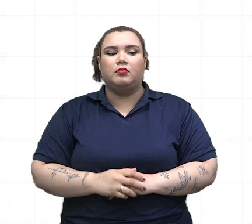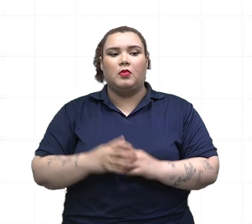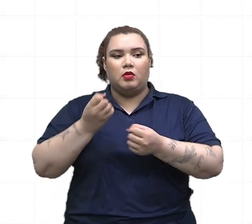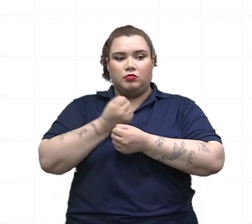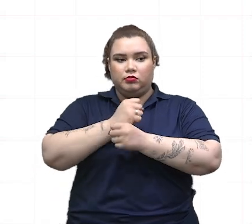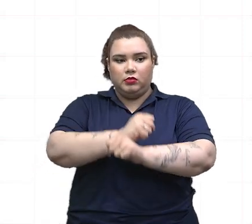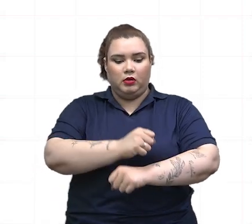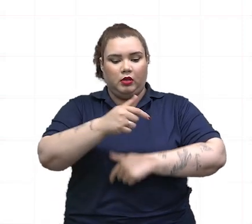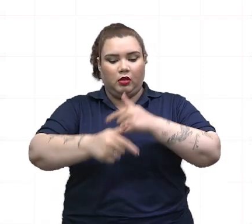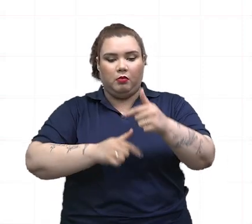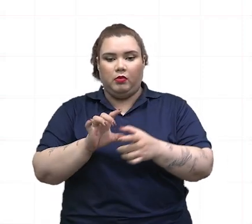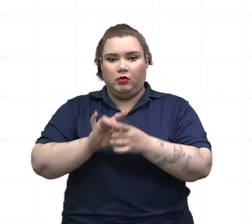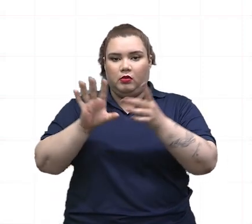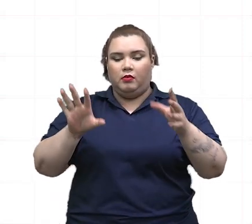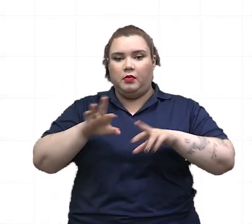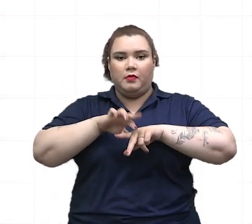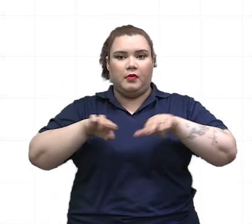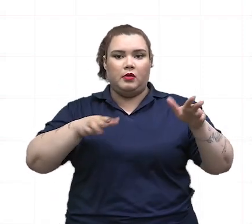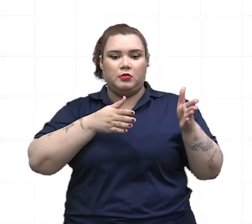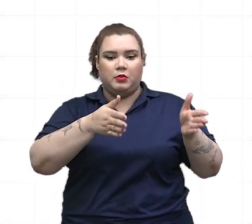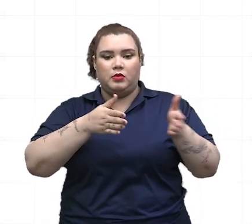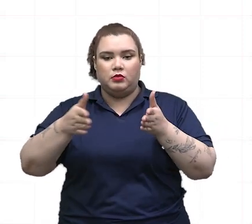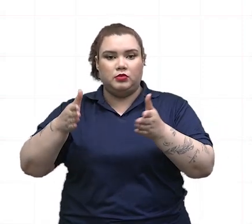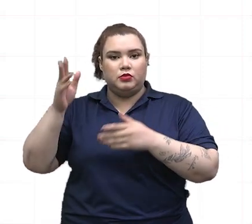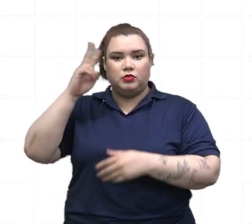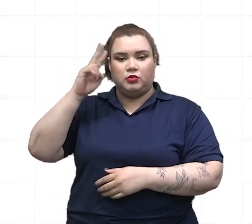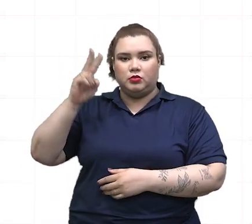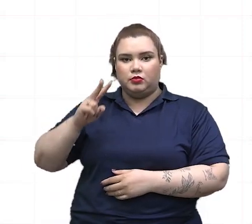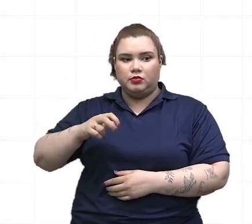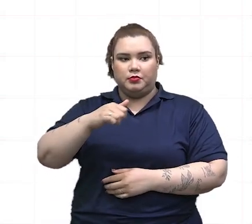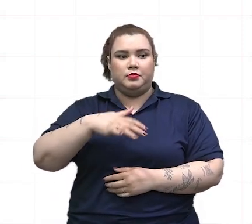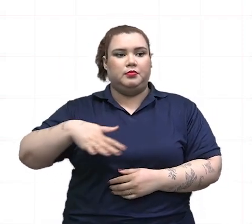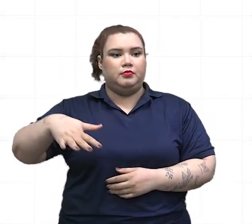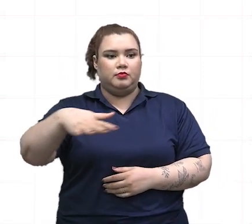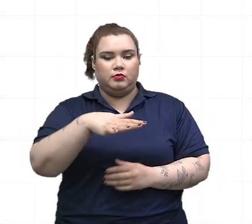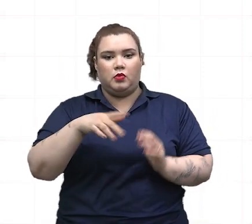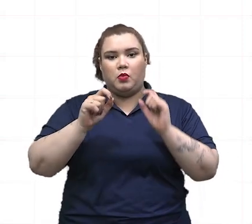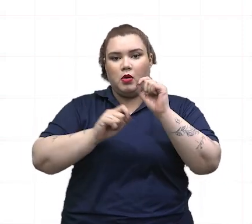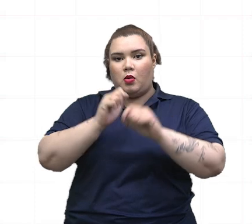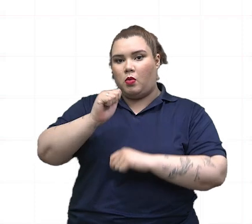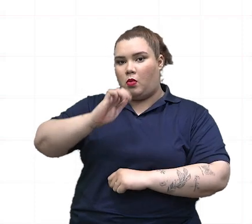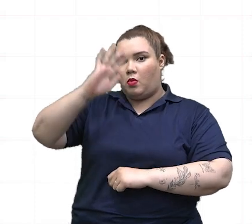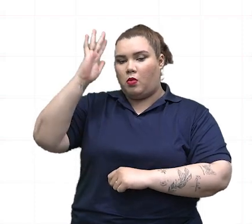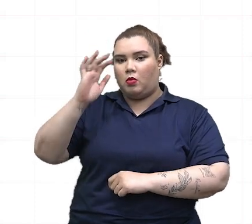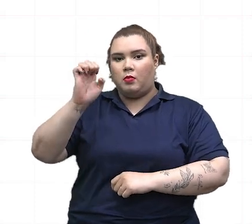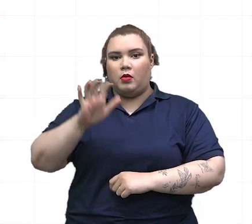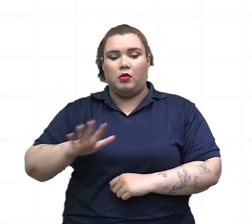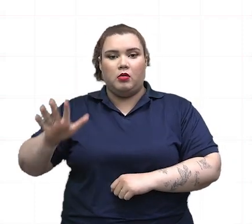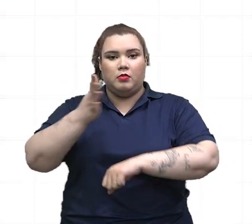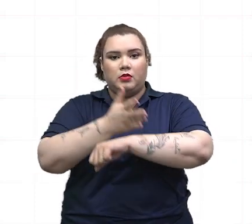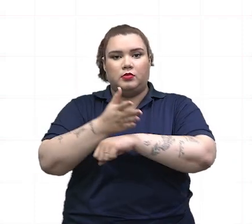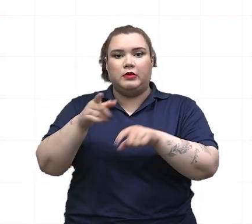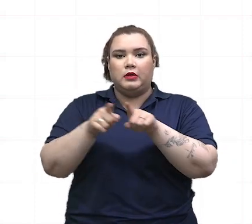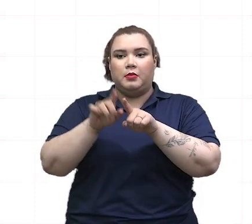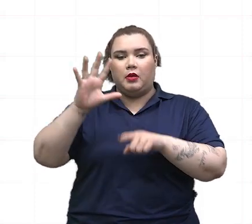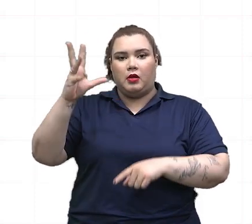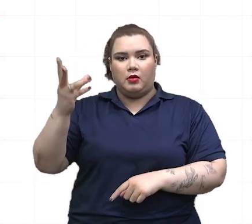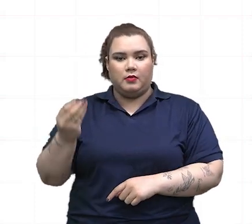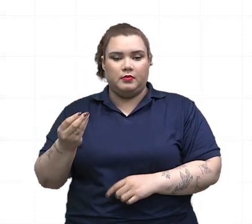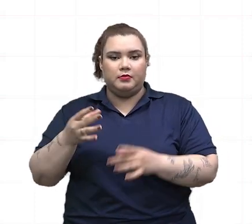e trabalho livre em diferentes temporalidades e espaços. Roma Antiga, Europa Medieval e